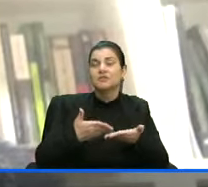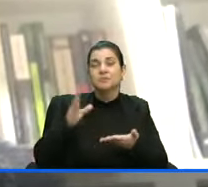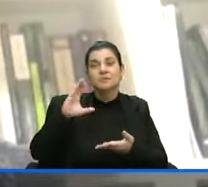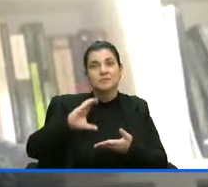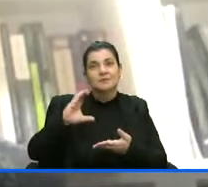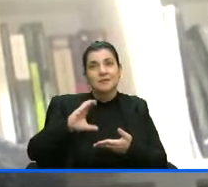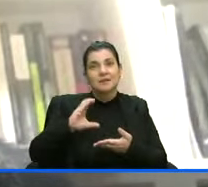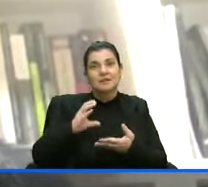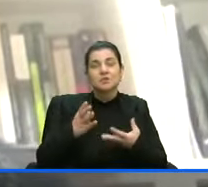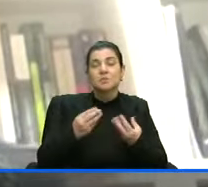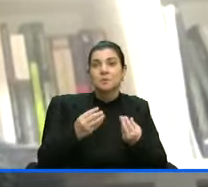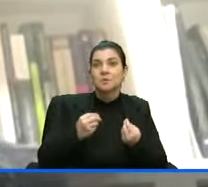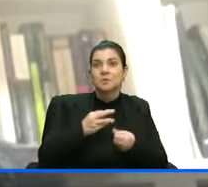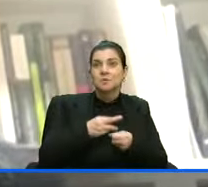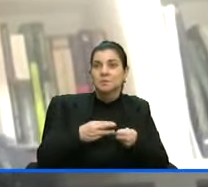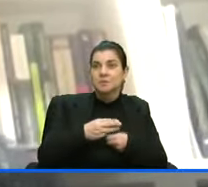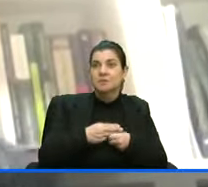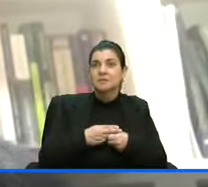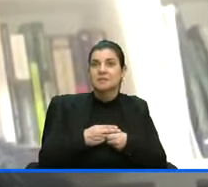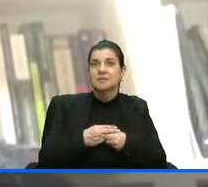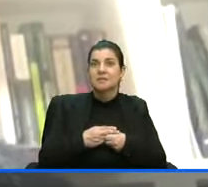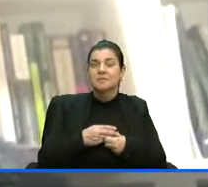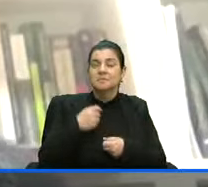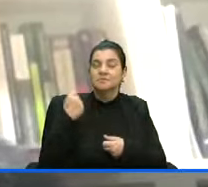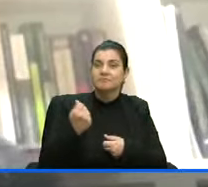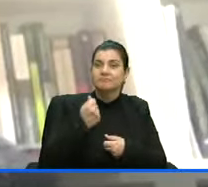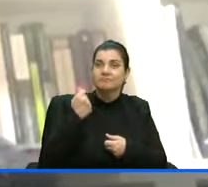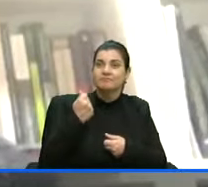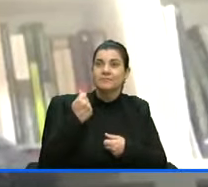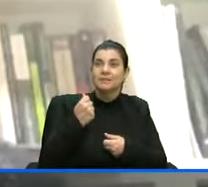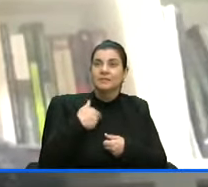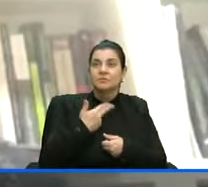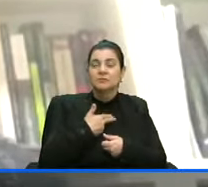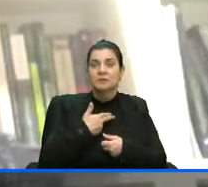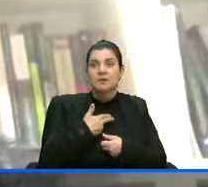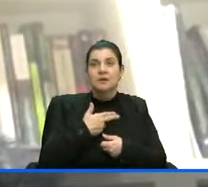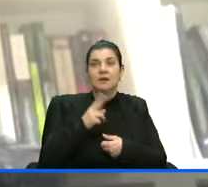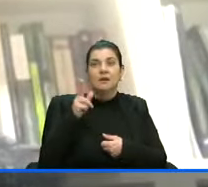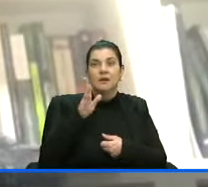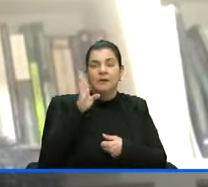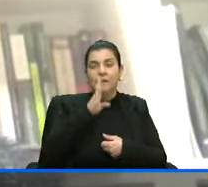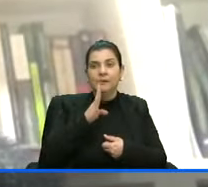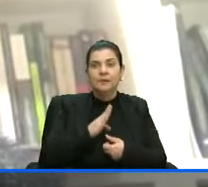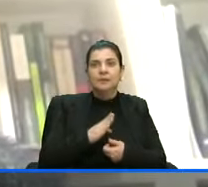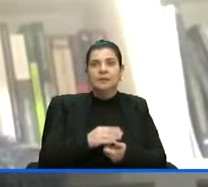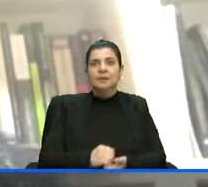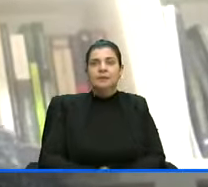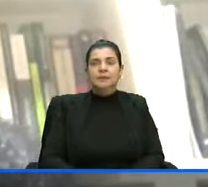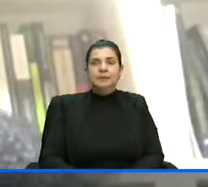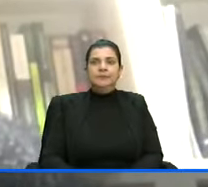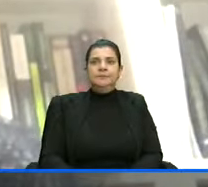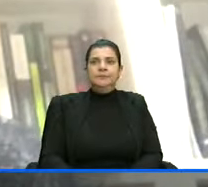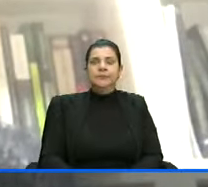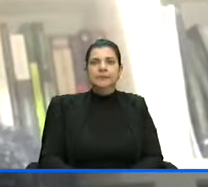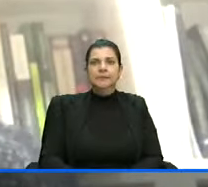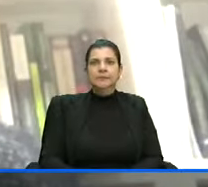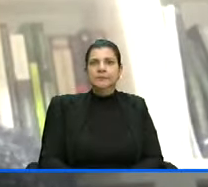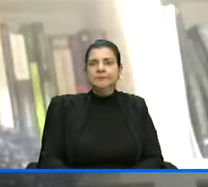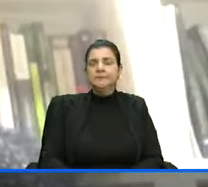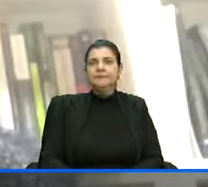né? Muitos municípios do Rio Grande do Sul e do nosso país foram em